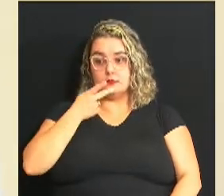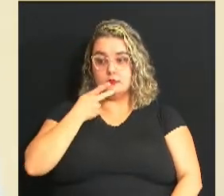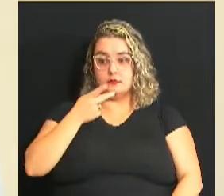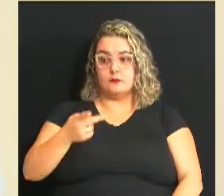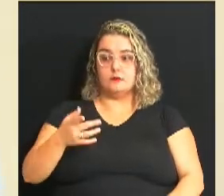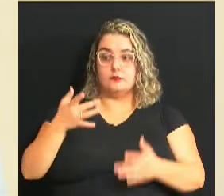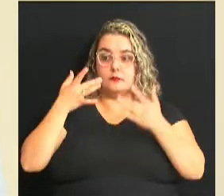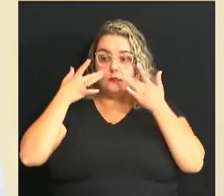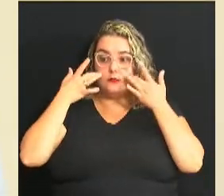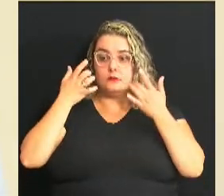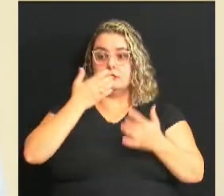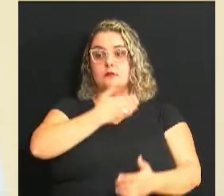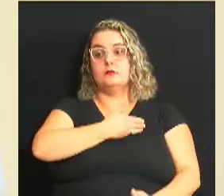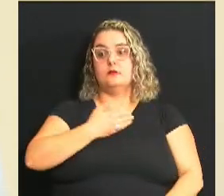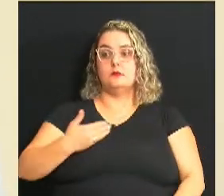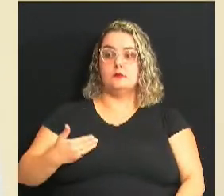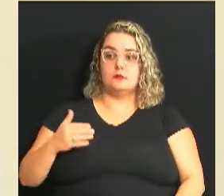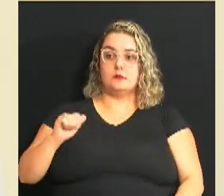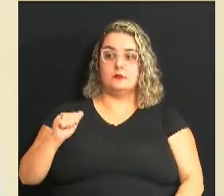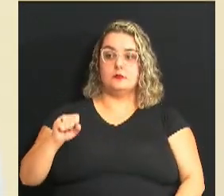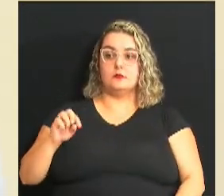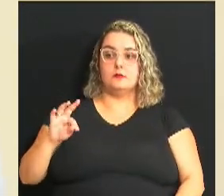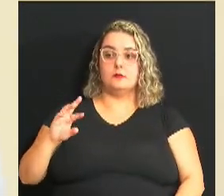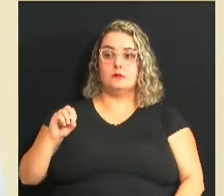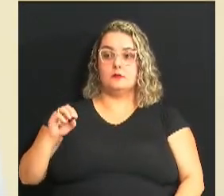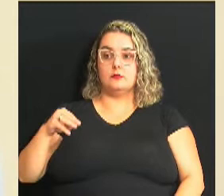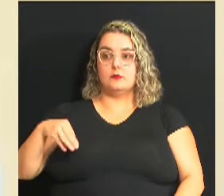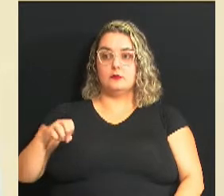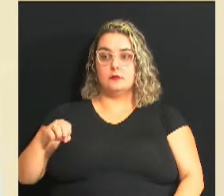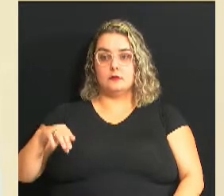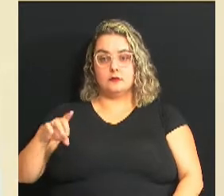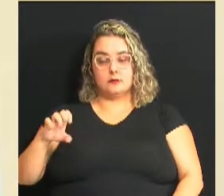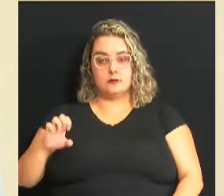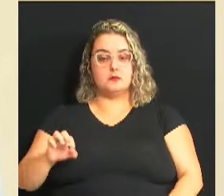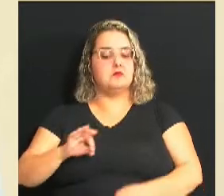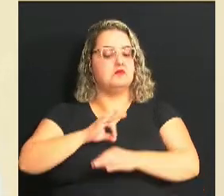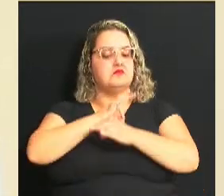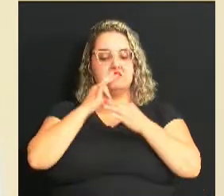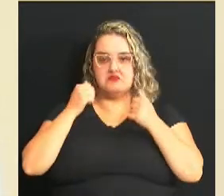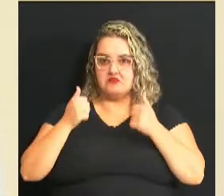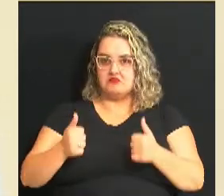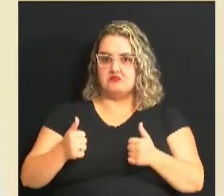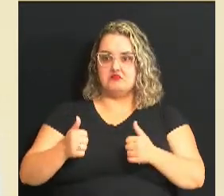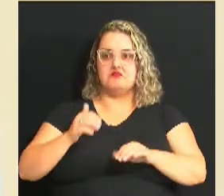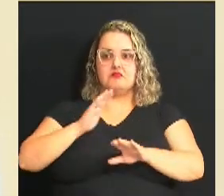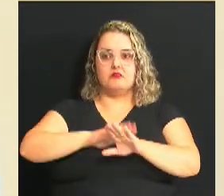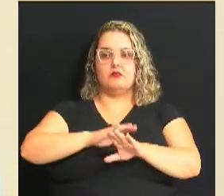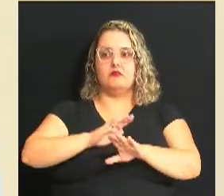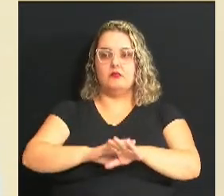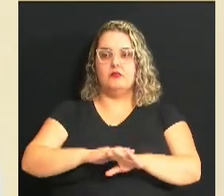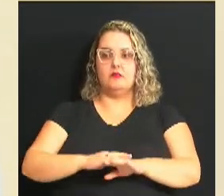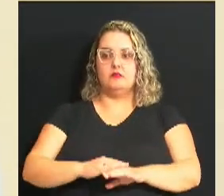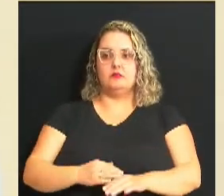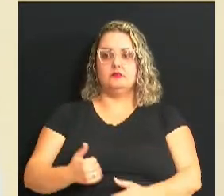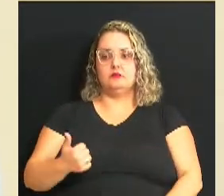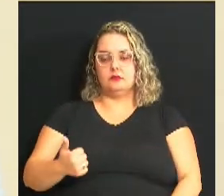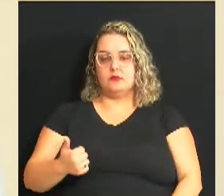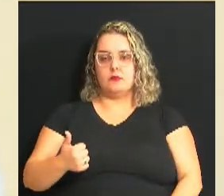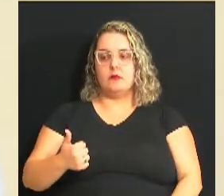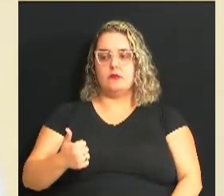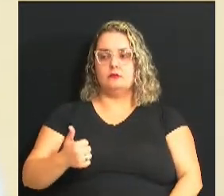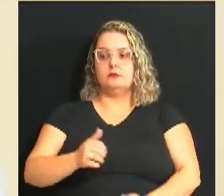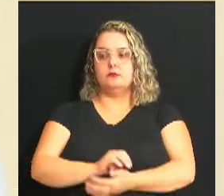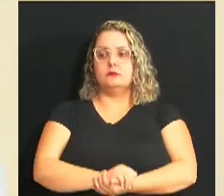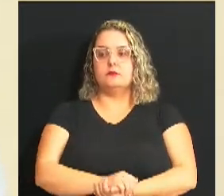público, né, o Castro Mendes hoje ele está bem equipado, ele está funcionando, ele está em ordem. É lógico que se a gente